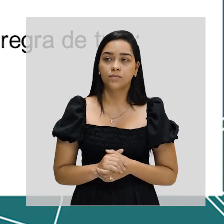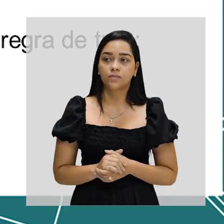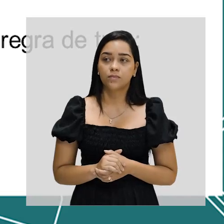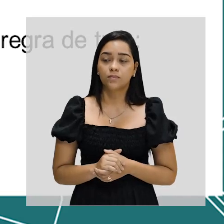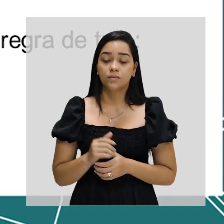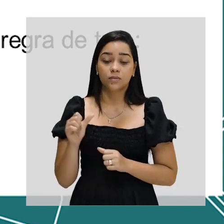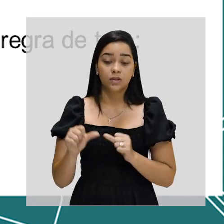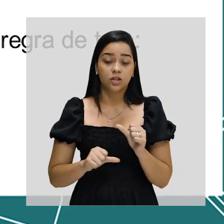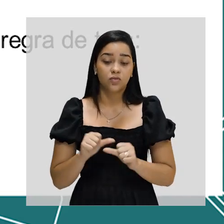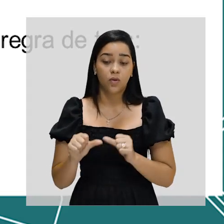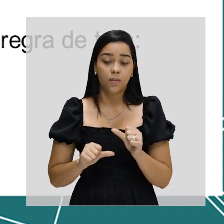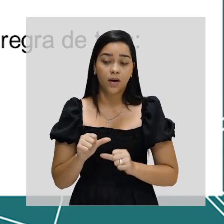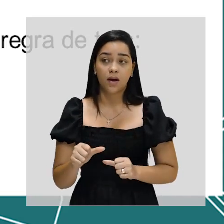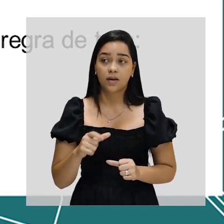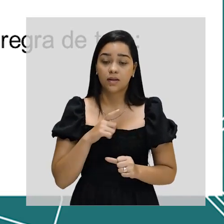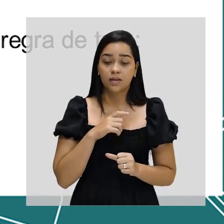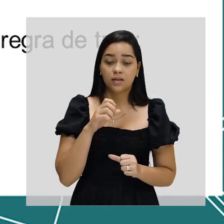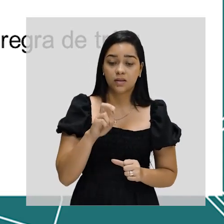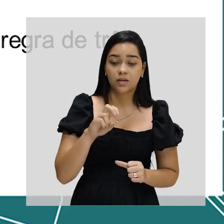Transformar